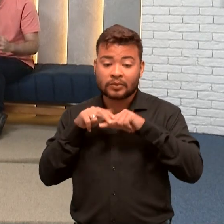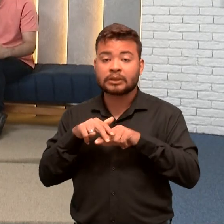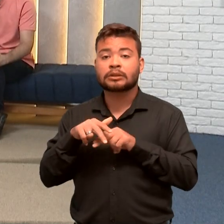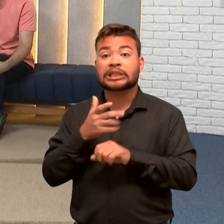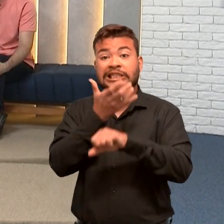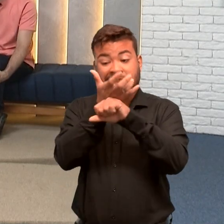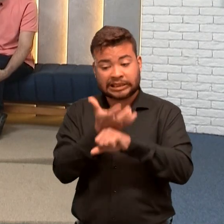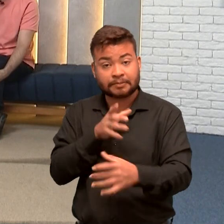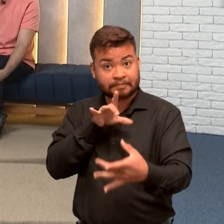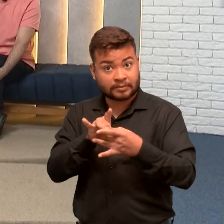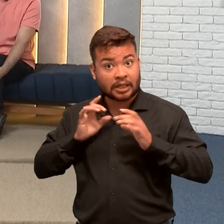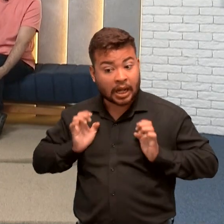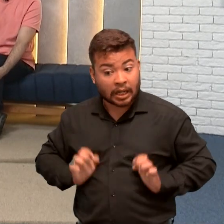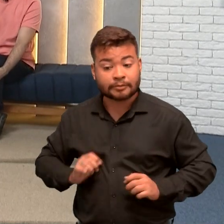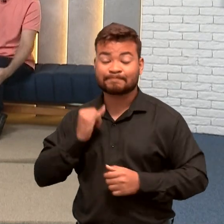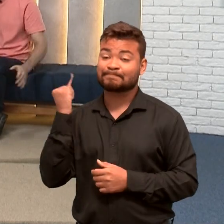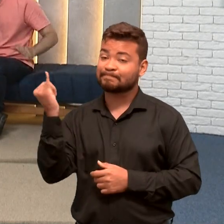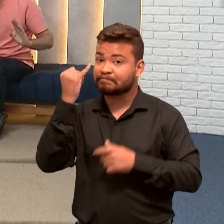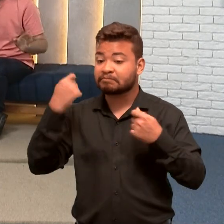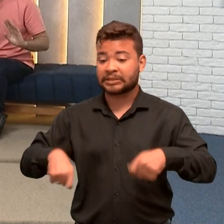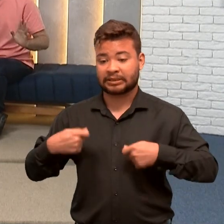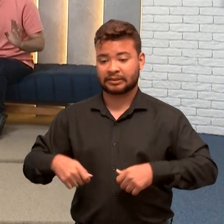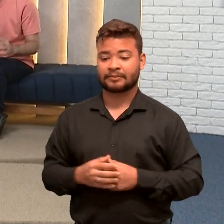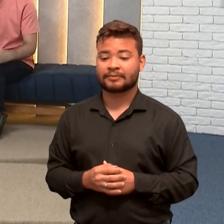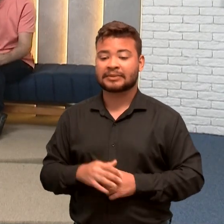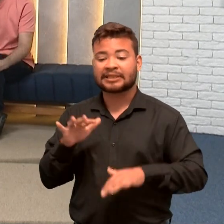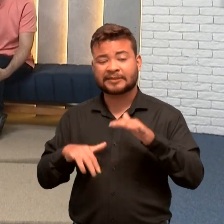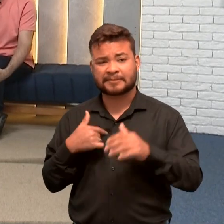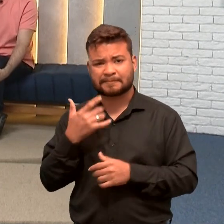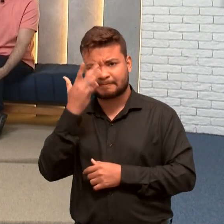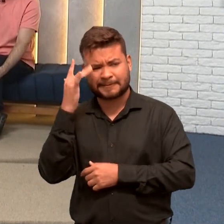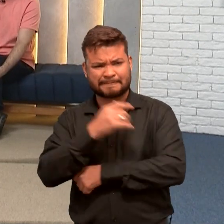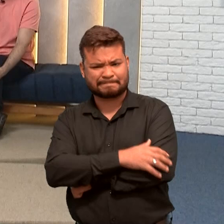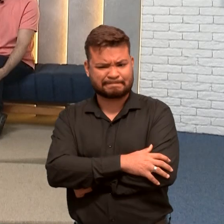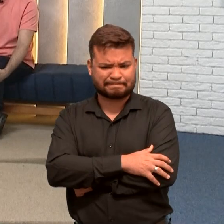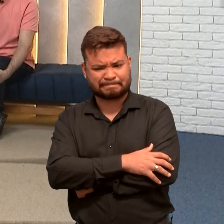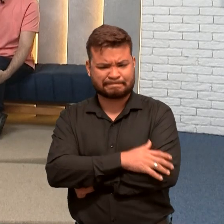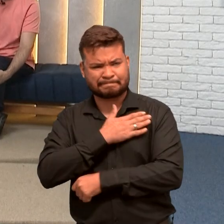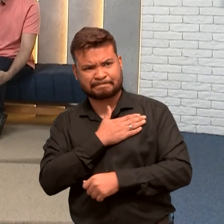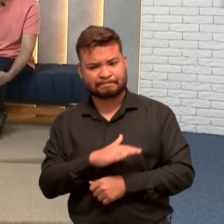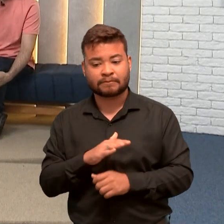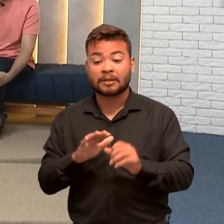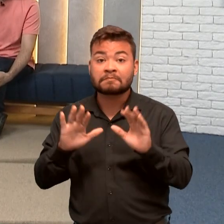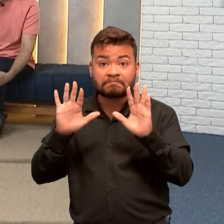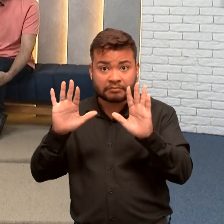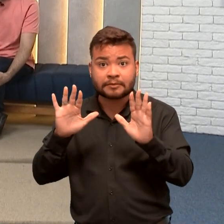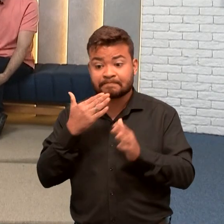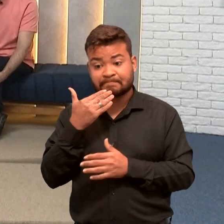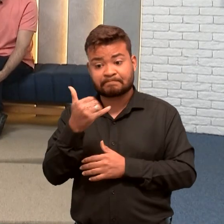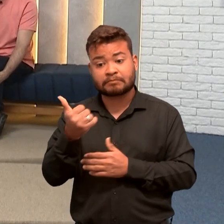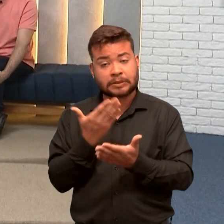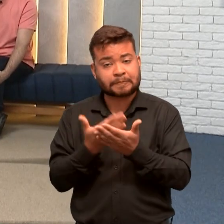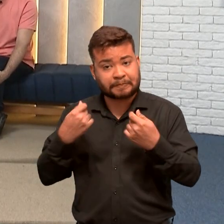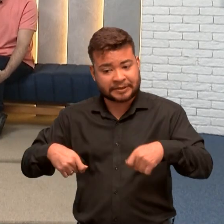são bem necessárias, apesar de às vezes torcer ali o nariz em relação a elas, vale muito a pena dedicar.